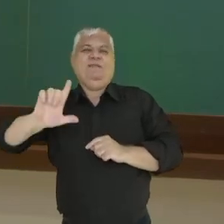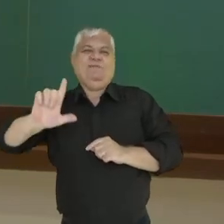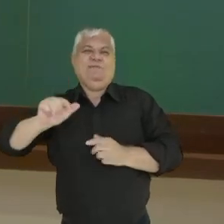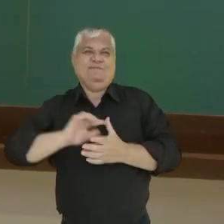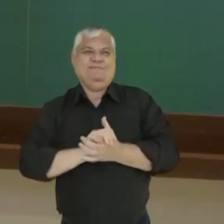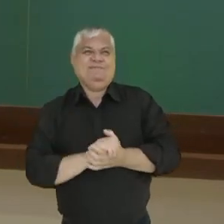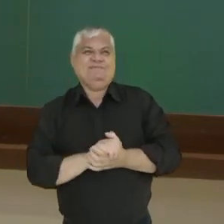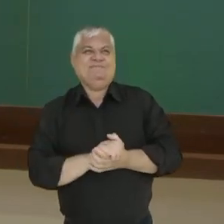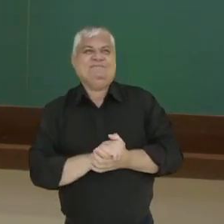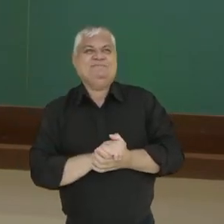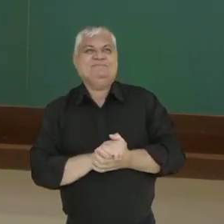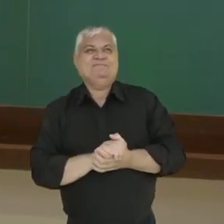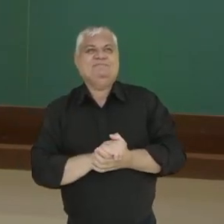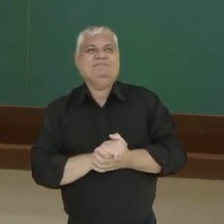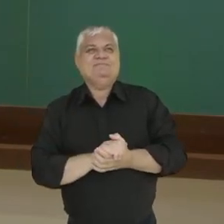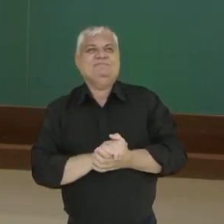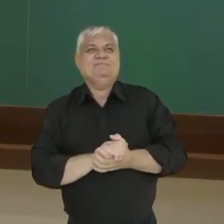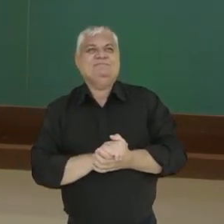ok?